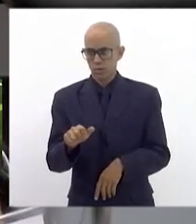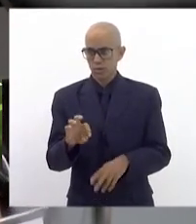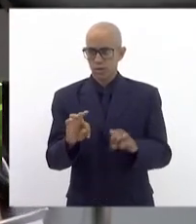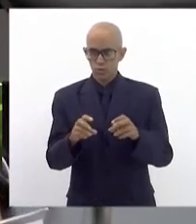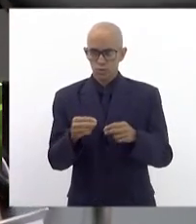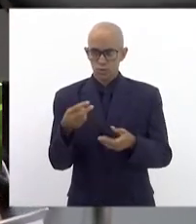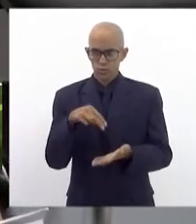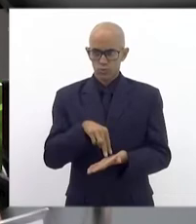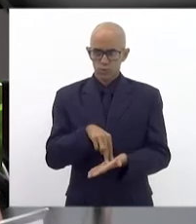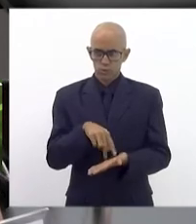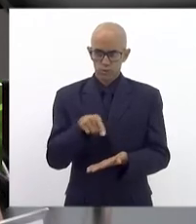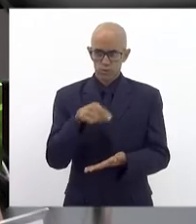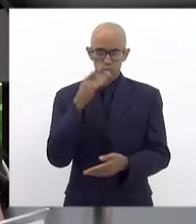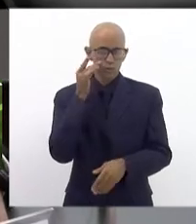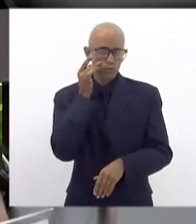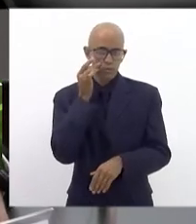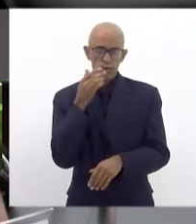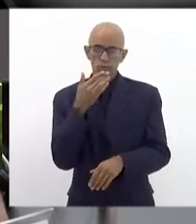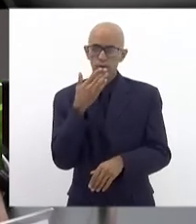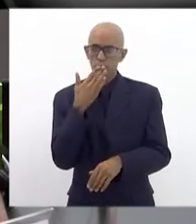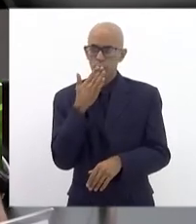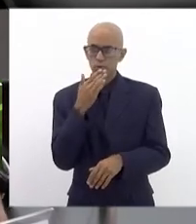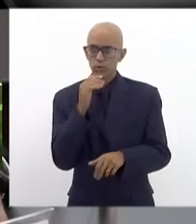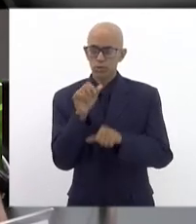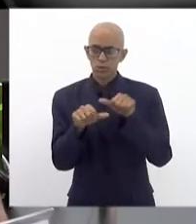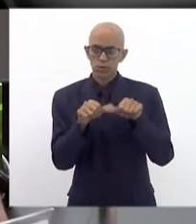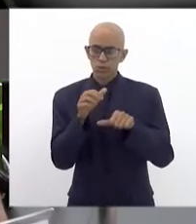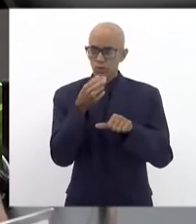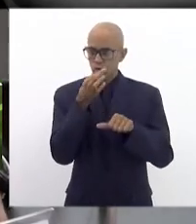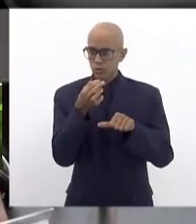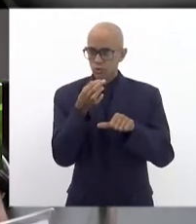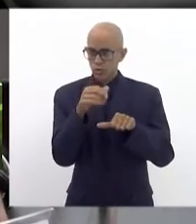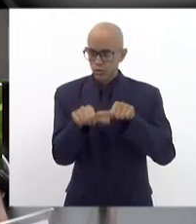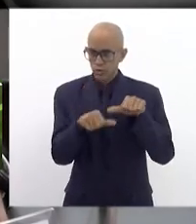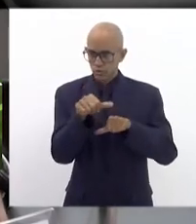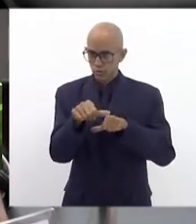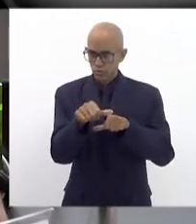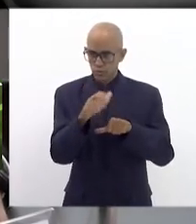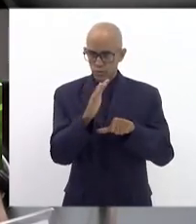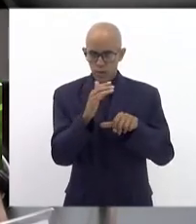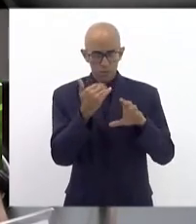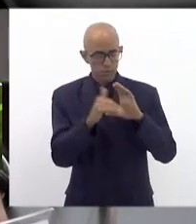Eu vou fazer uma sugestão de alteração que até já enviei para a senhora